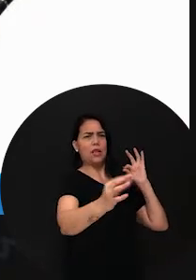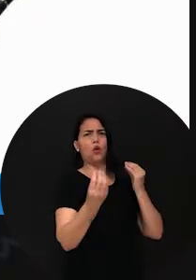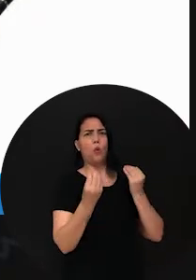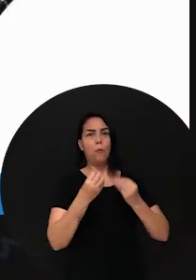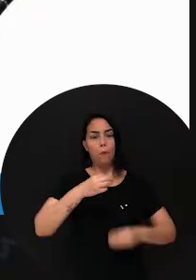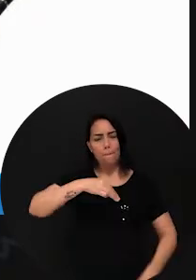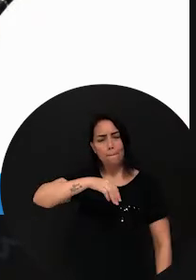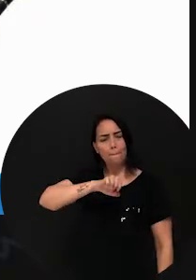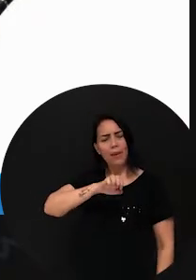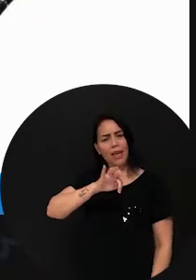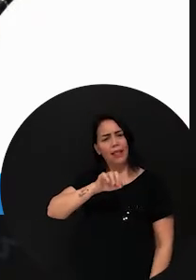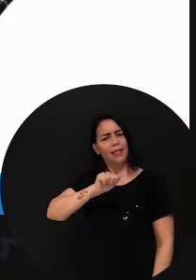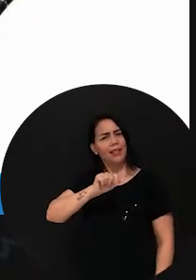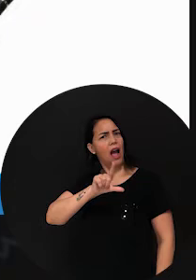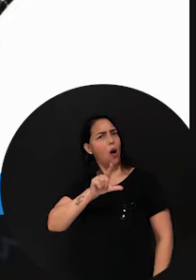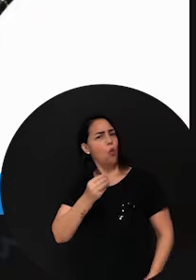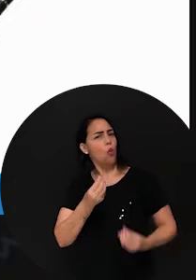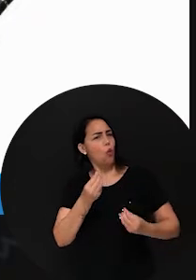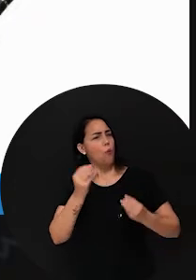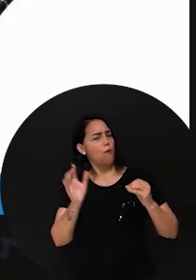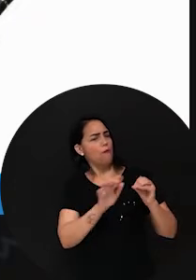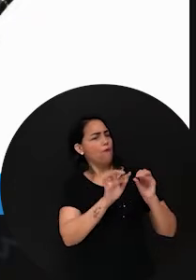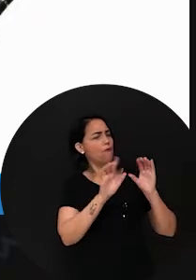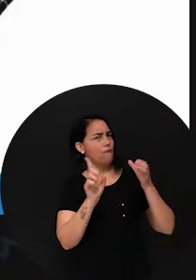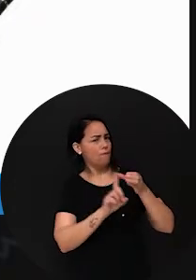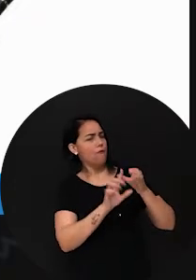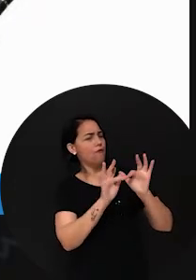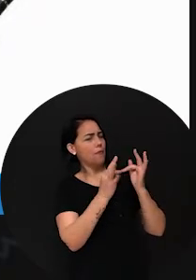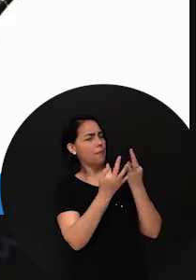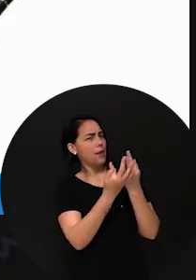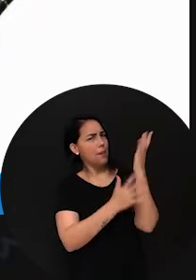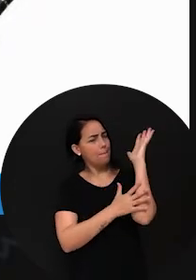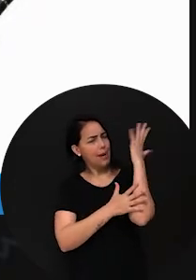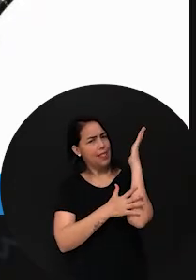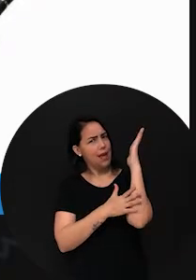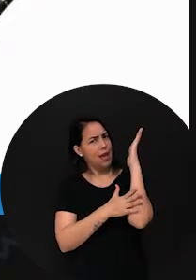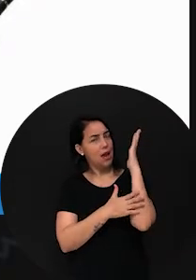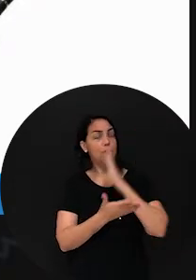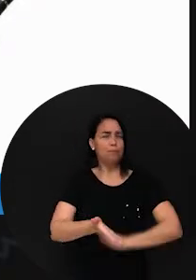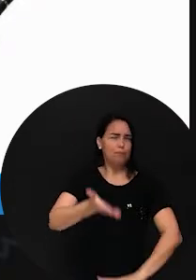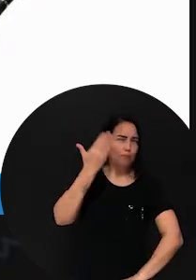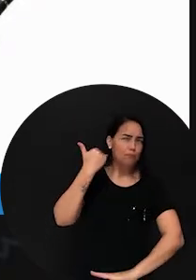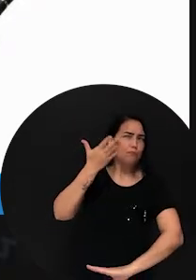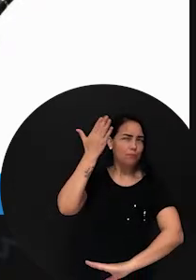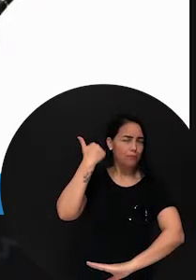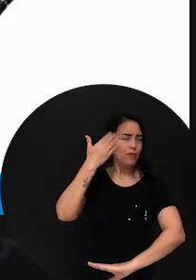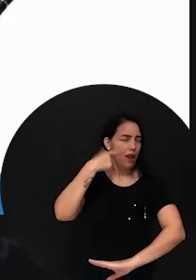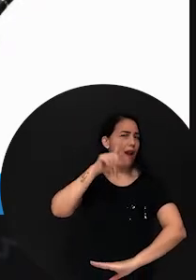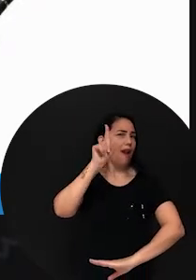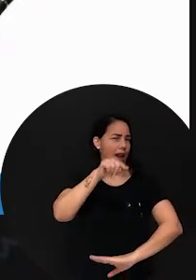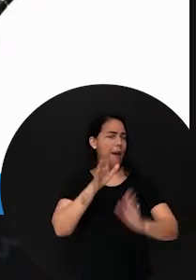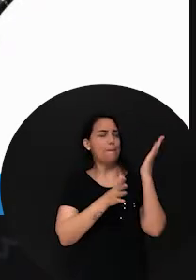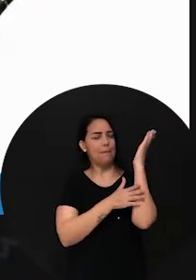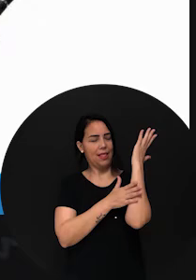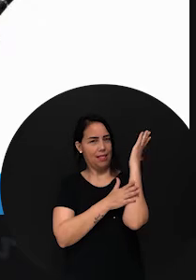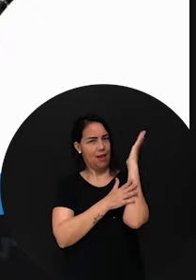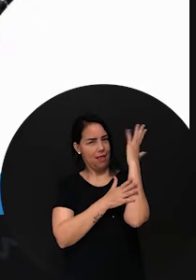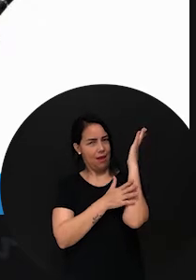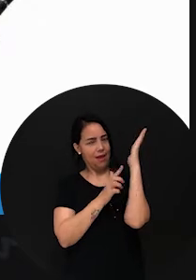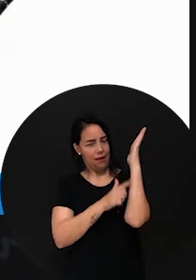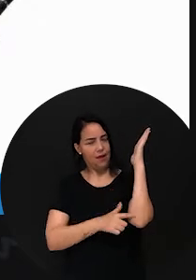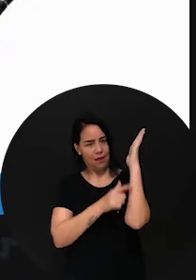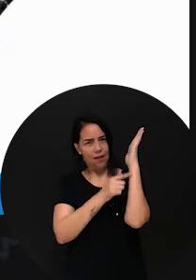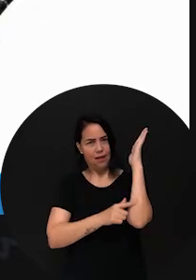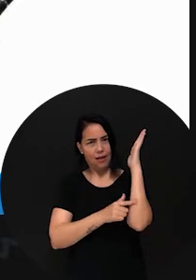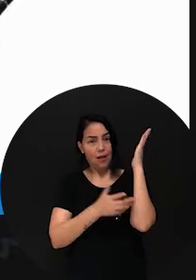ela está na família das madeiras? Antigamente, quando ela apareceu, ela era de madeira. Mas por